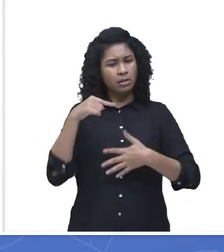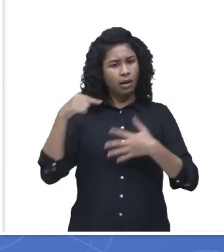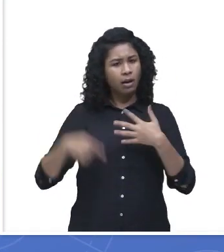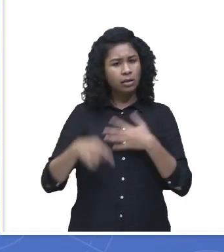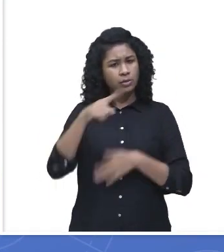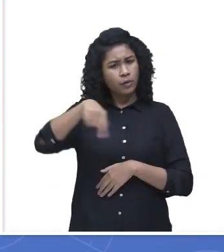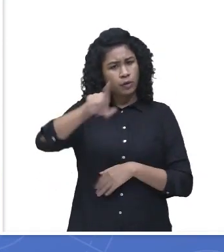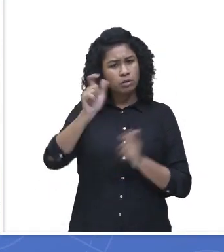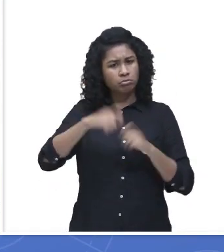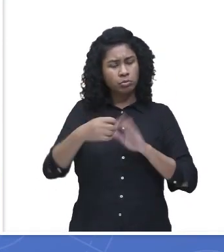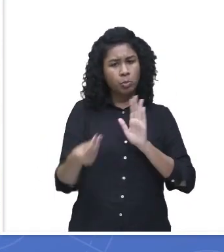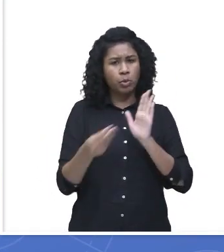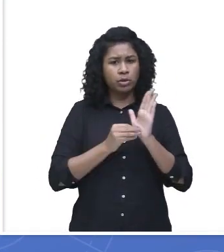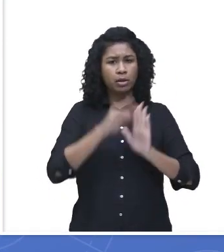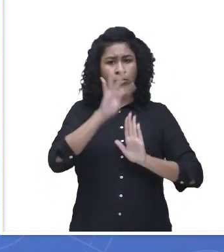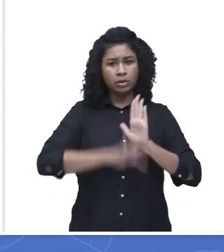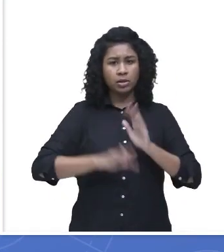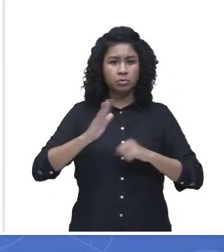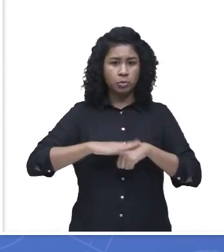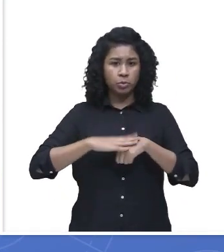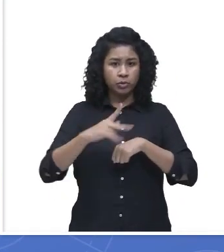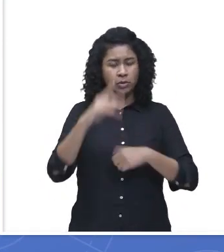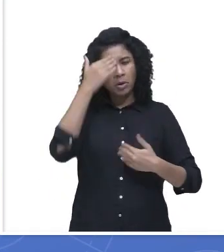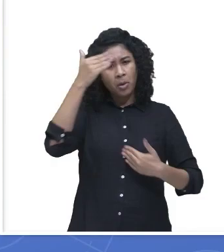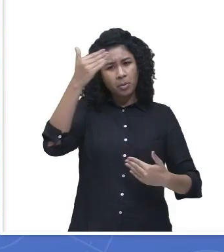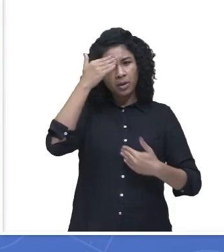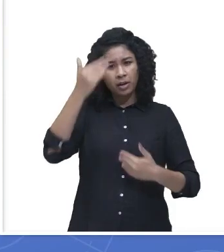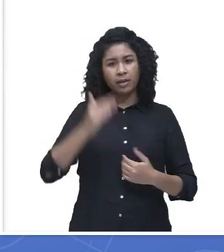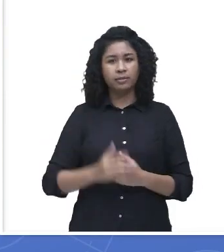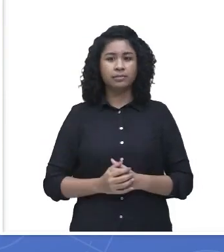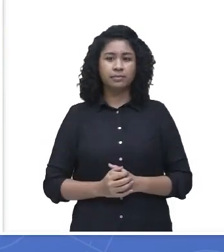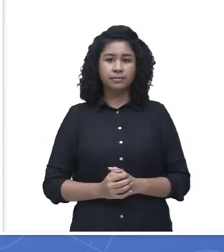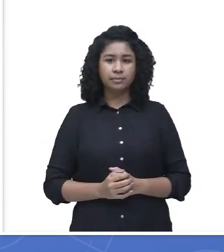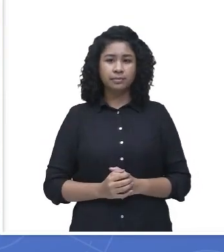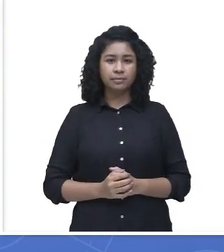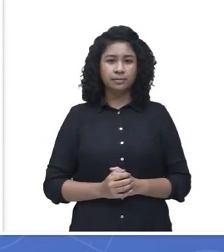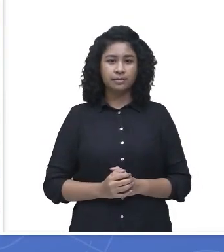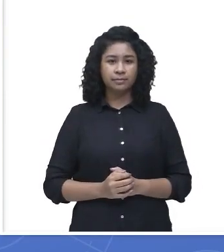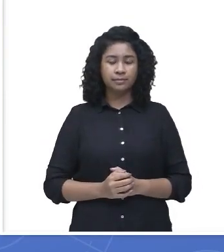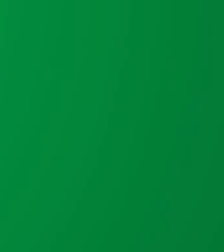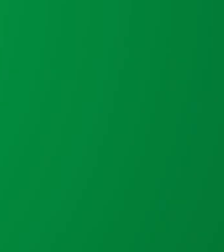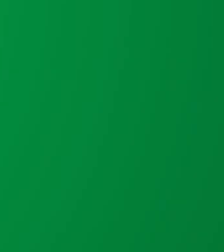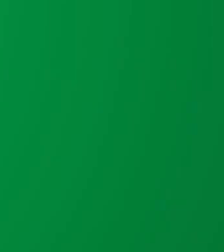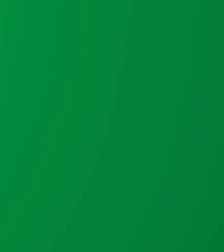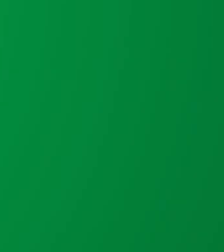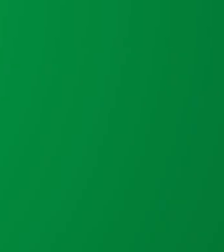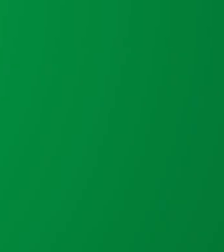Agradeço a participação de todos e espero vocês em uma próxima oportunidade. Até lá, gente. Tchau!